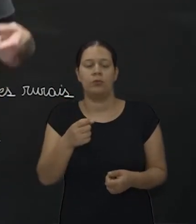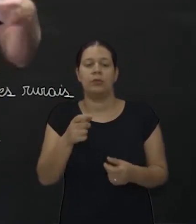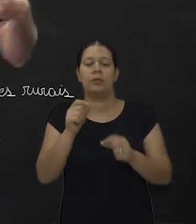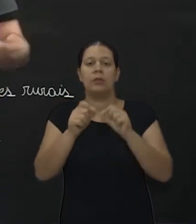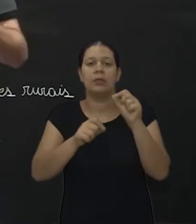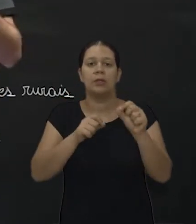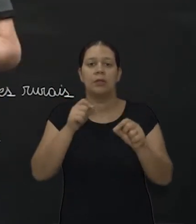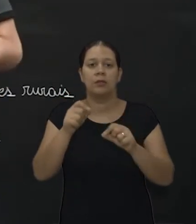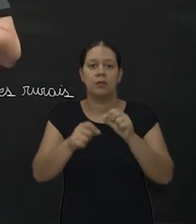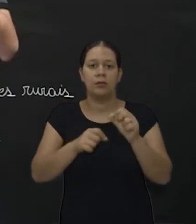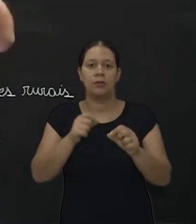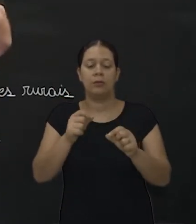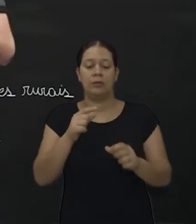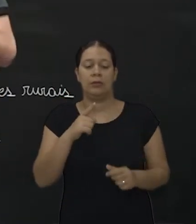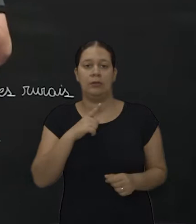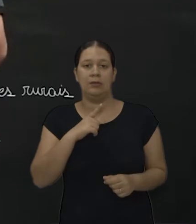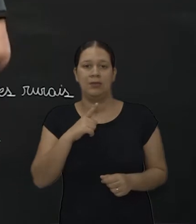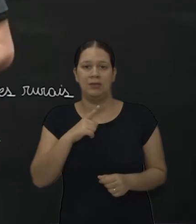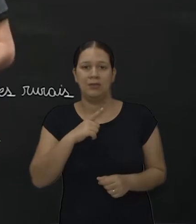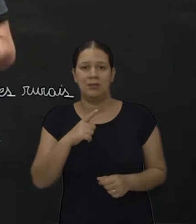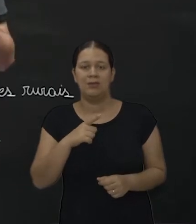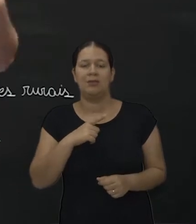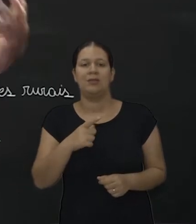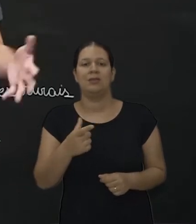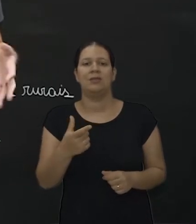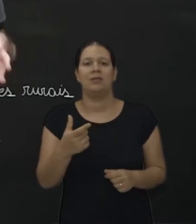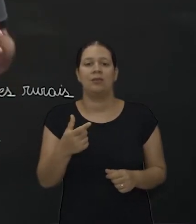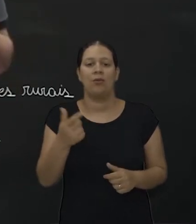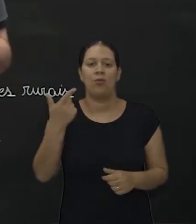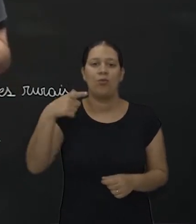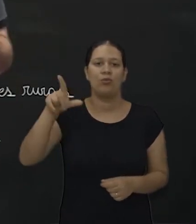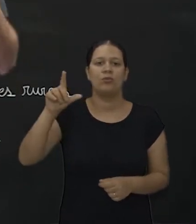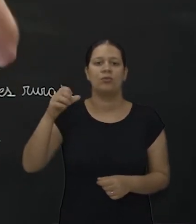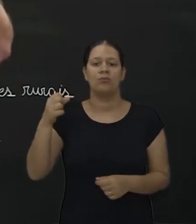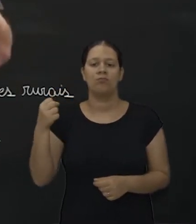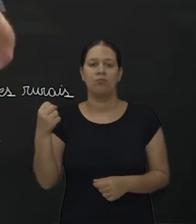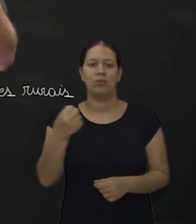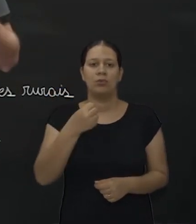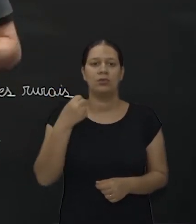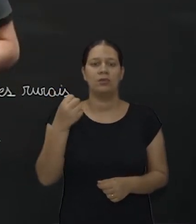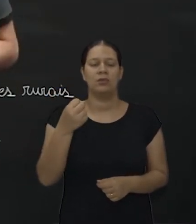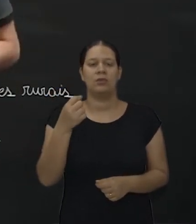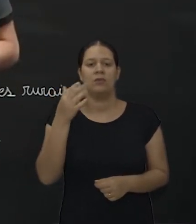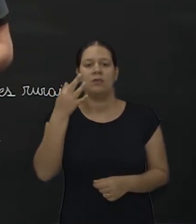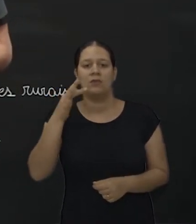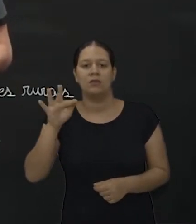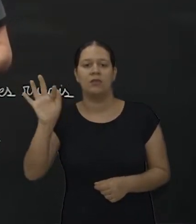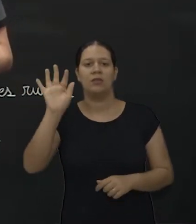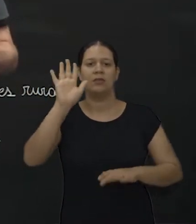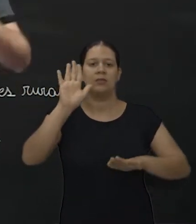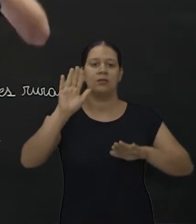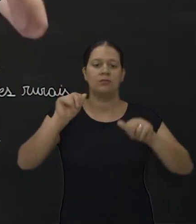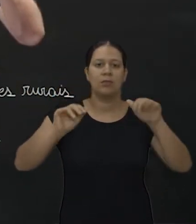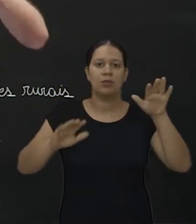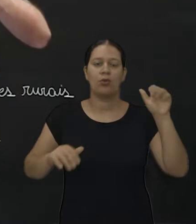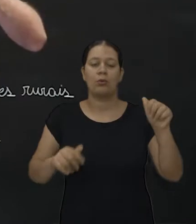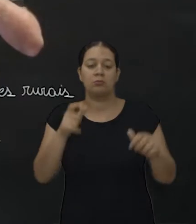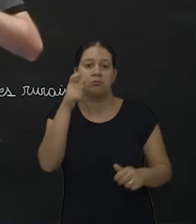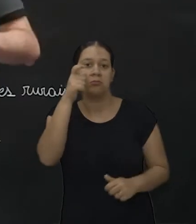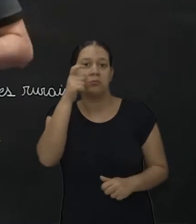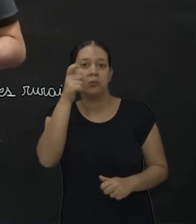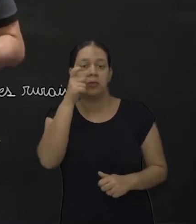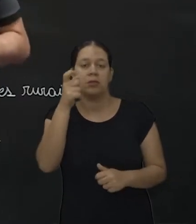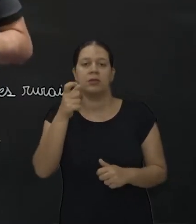que havia ameaças de outras potências, como os franceses e espanhóis, e um interesse muito grande nessa terra. Isso levou